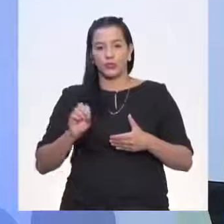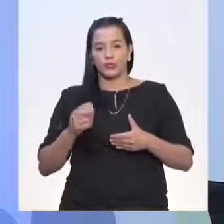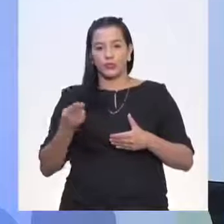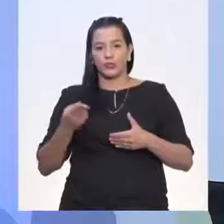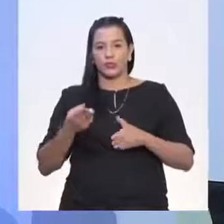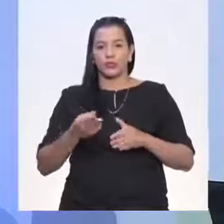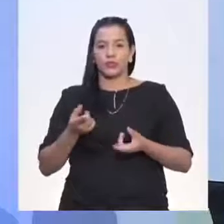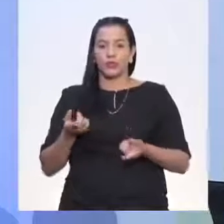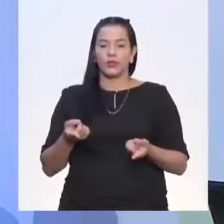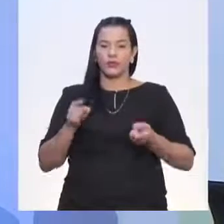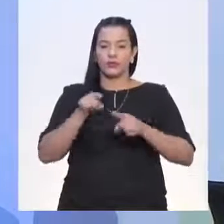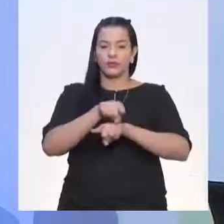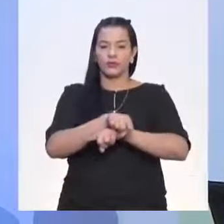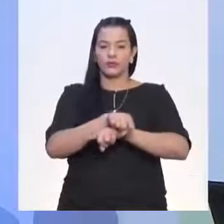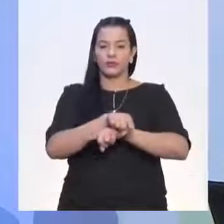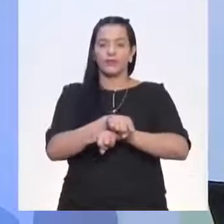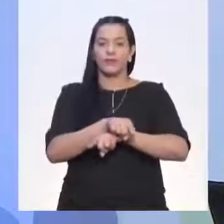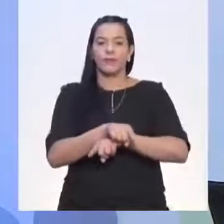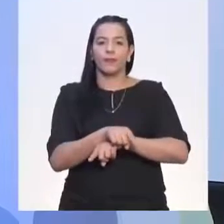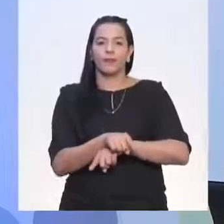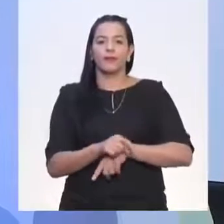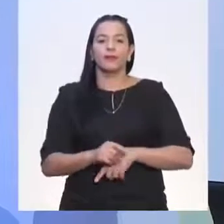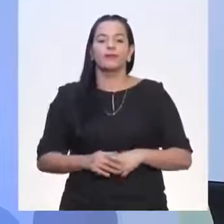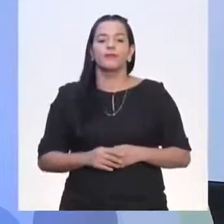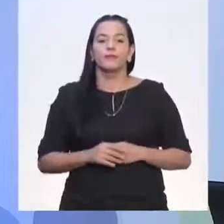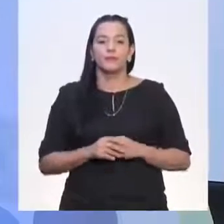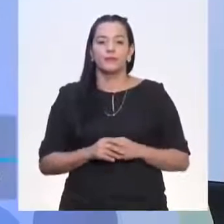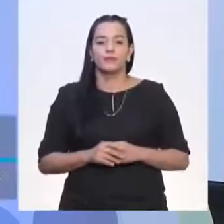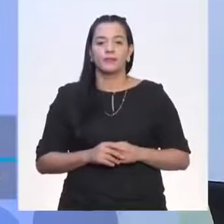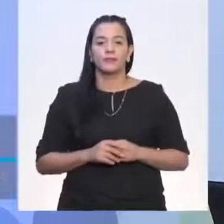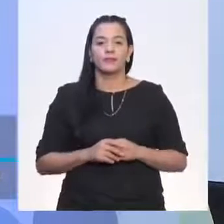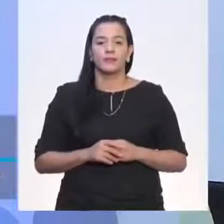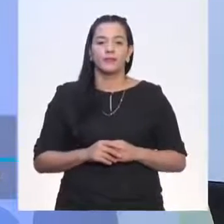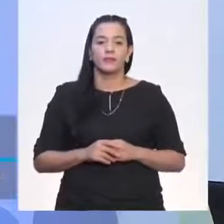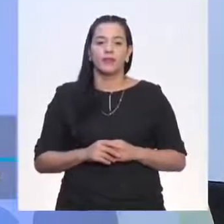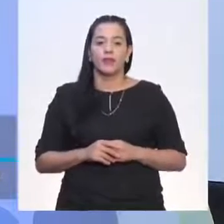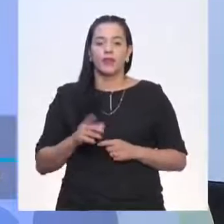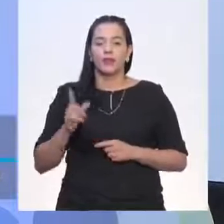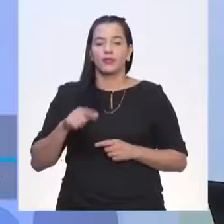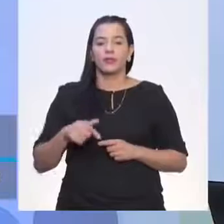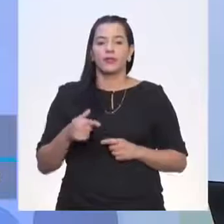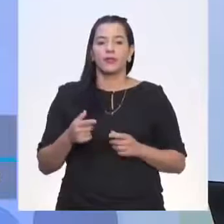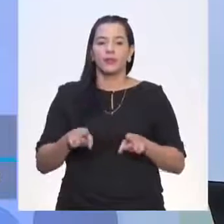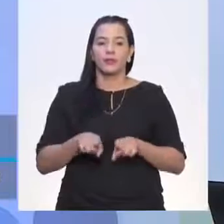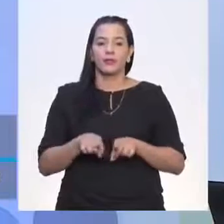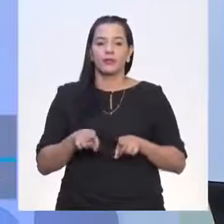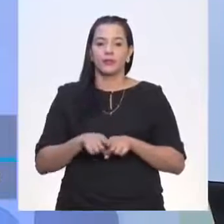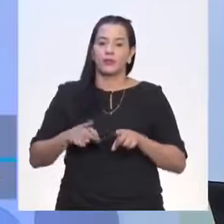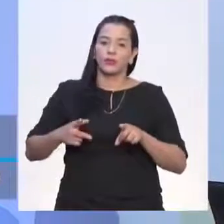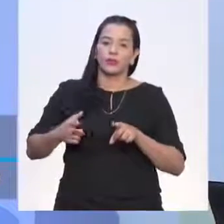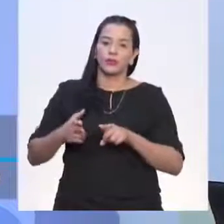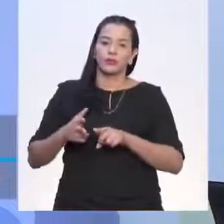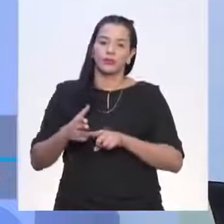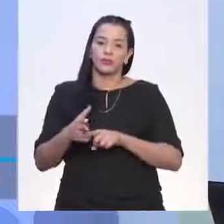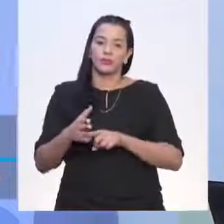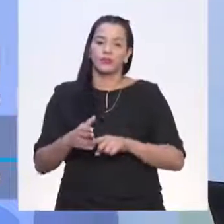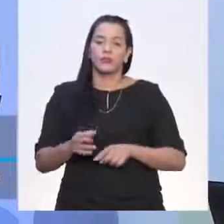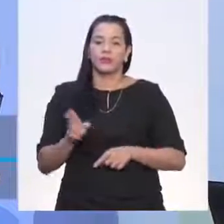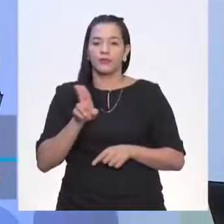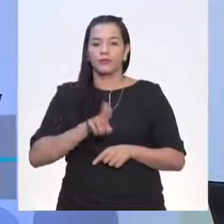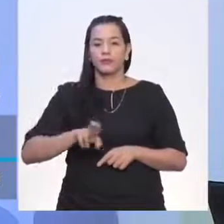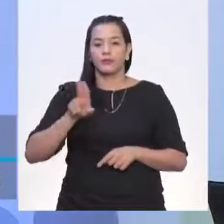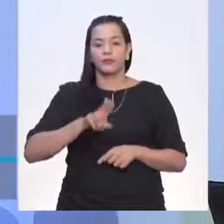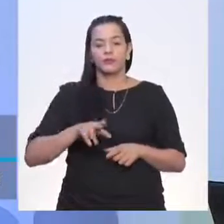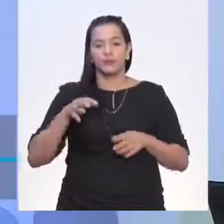essa posição é invertida e com o ângulo de corte também da tesoura para você usar do